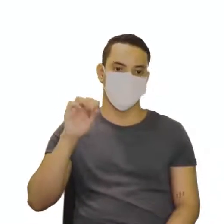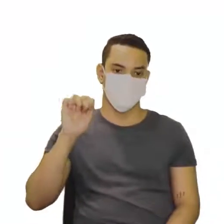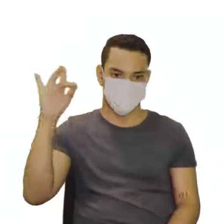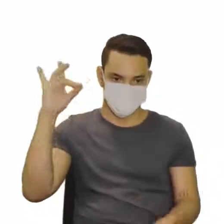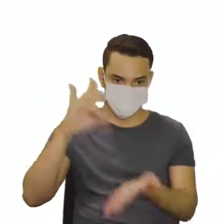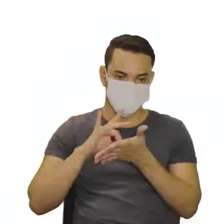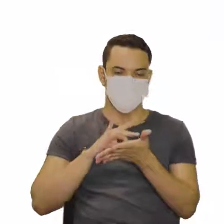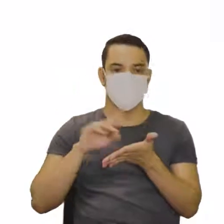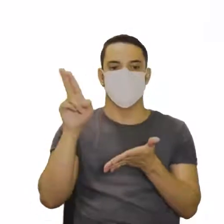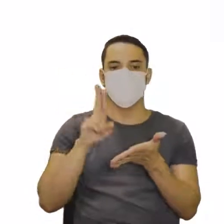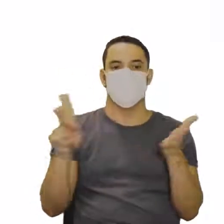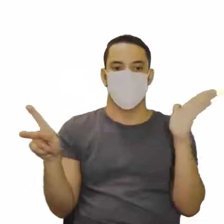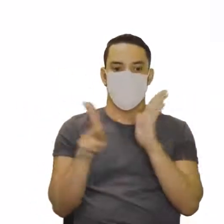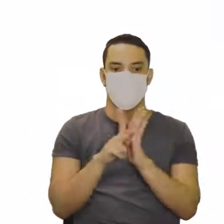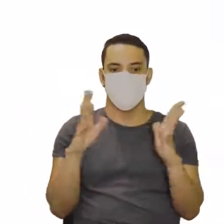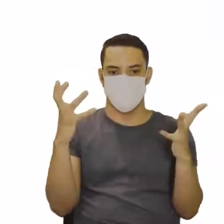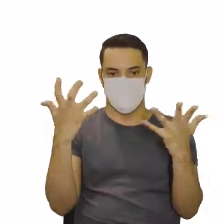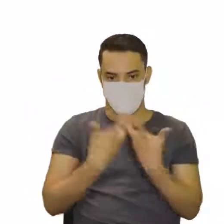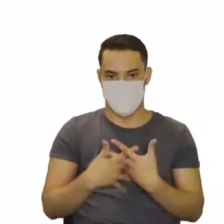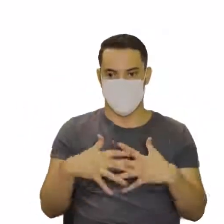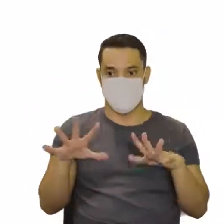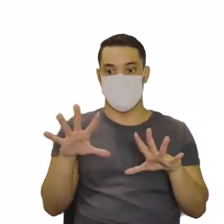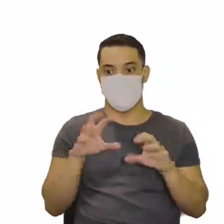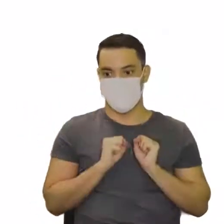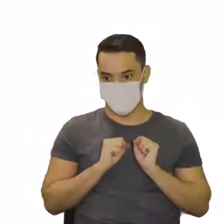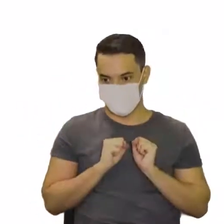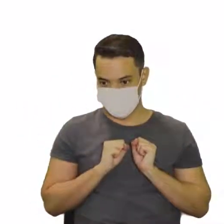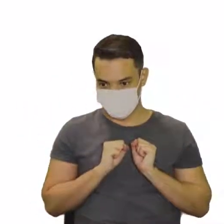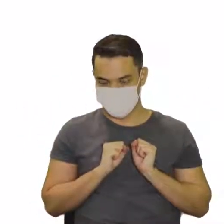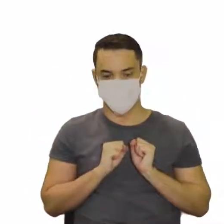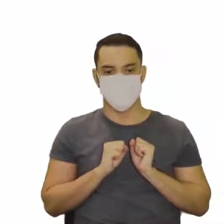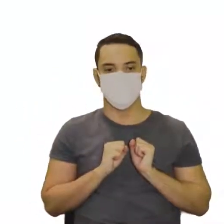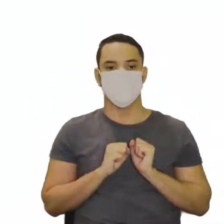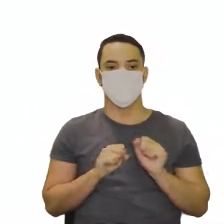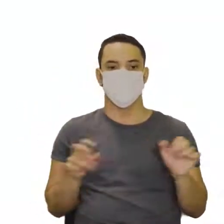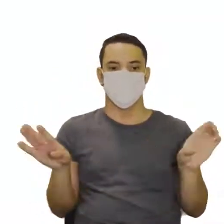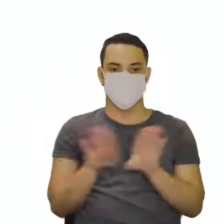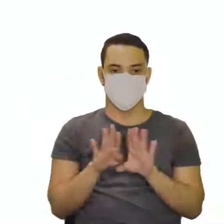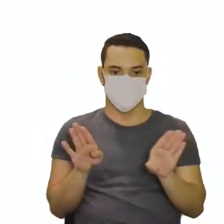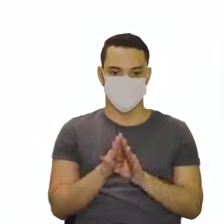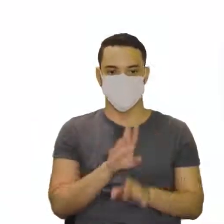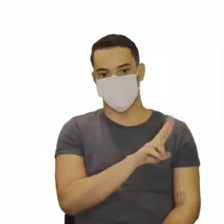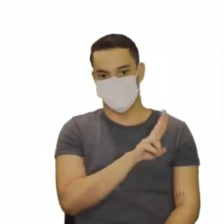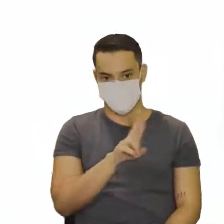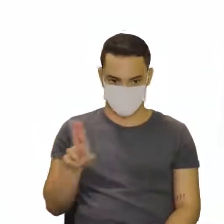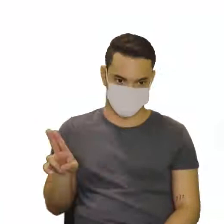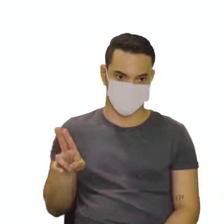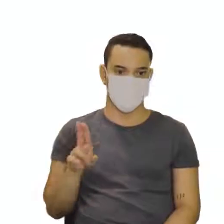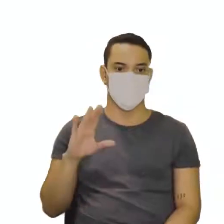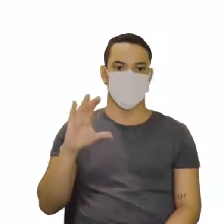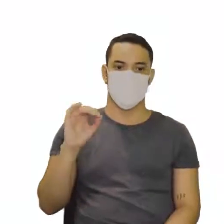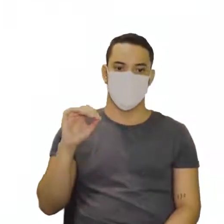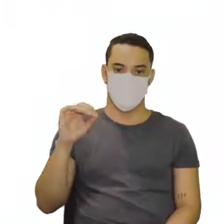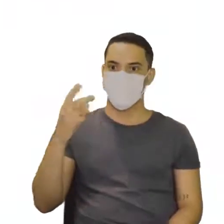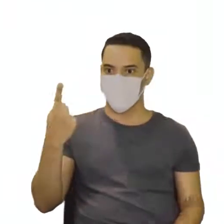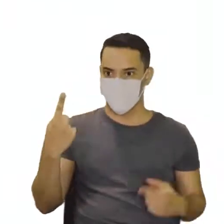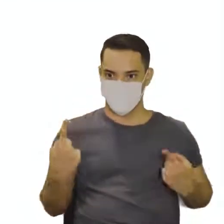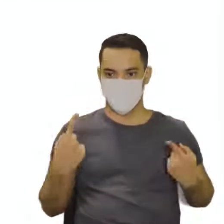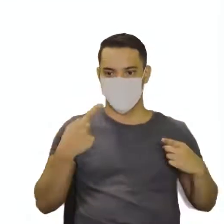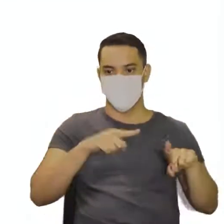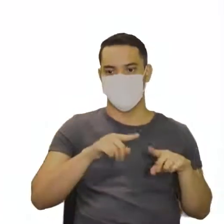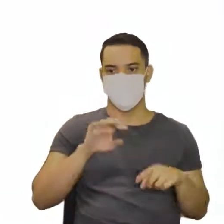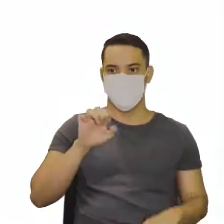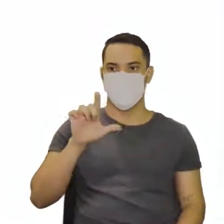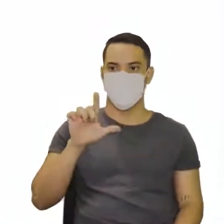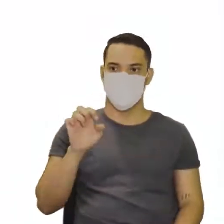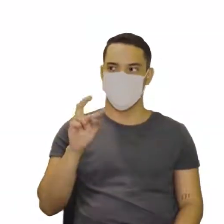efetivamente utilizada pelo aparelho receptor, tá, pessoal? Essa tensão é denominada de força contra eletromotriz,